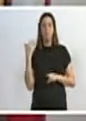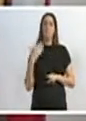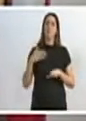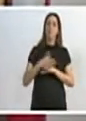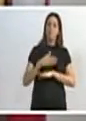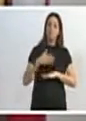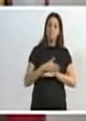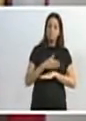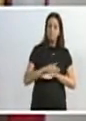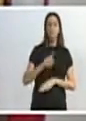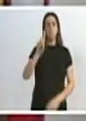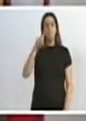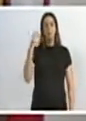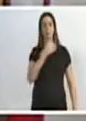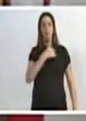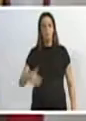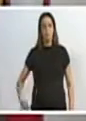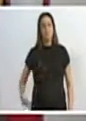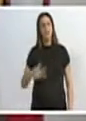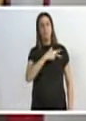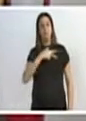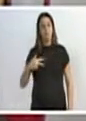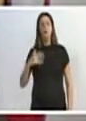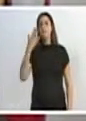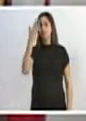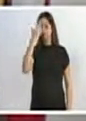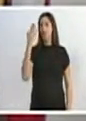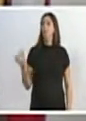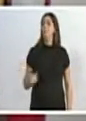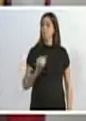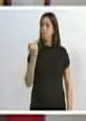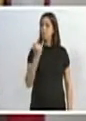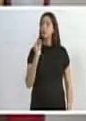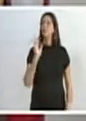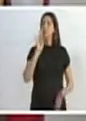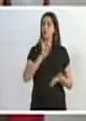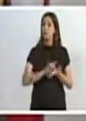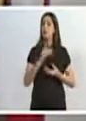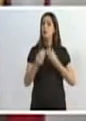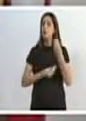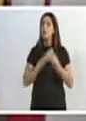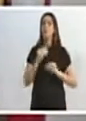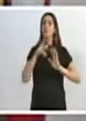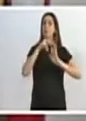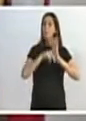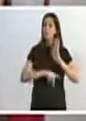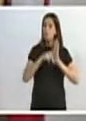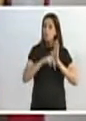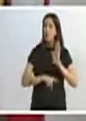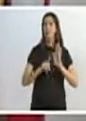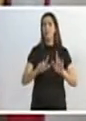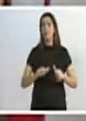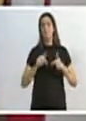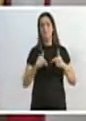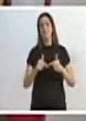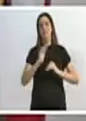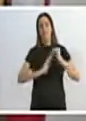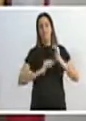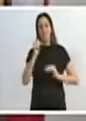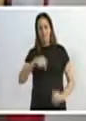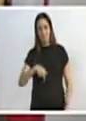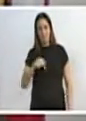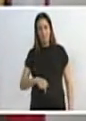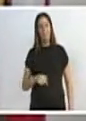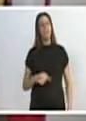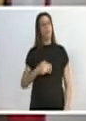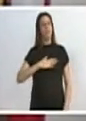governo do nosso ex-prefeito João Paulo Klein Nubing, sabe da importância da aplicação de projetos como esse na cidade, então fica o reconhecimento ao prefeito Napoleão por